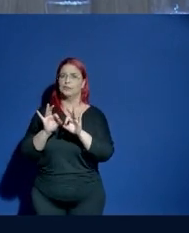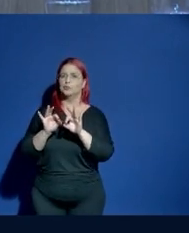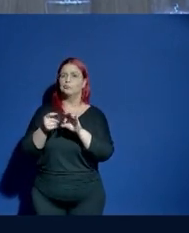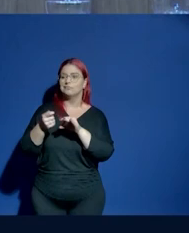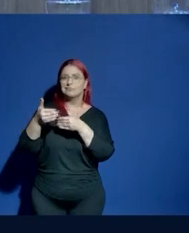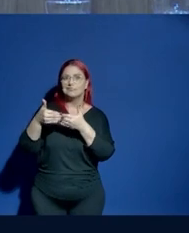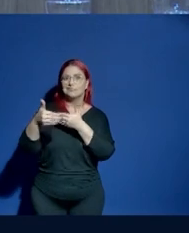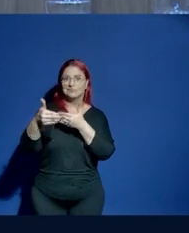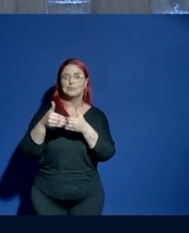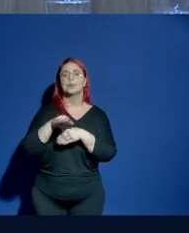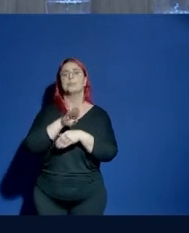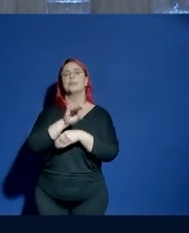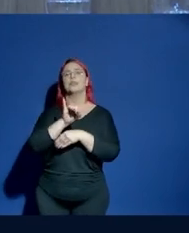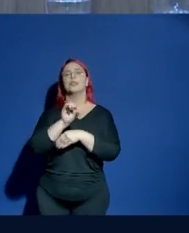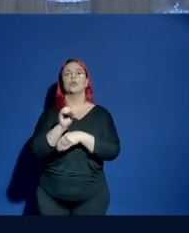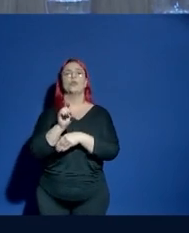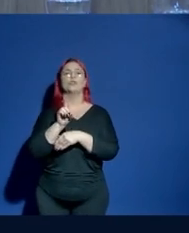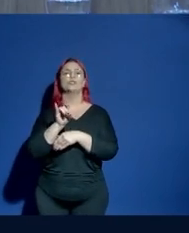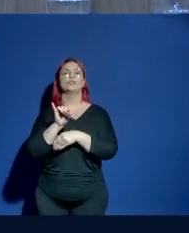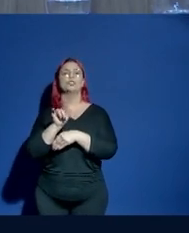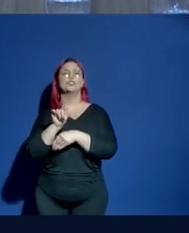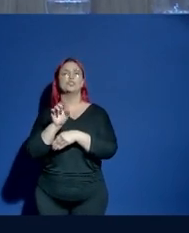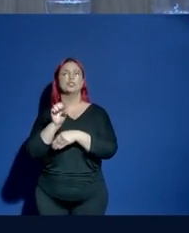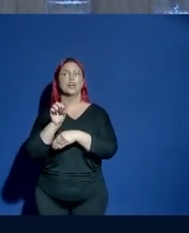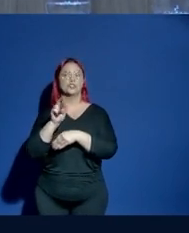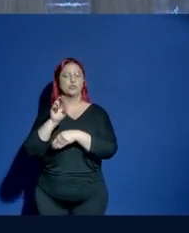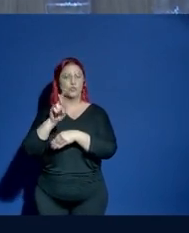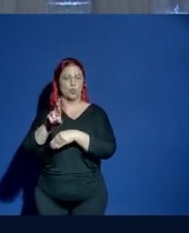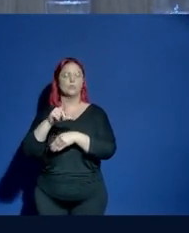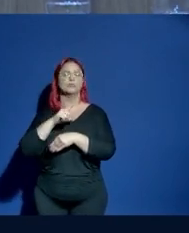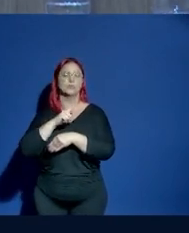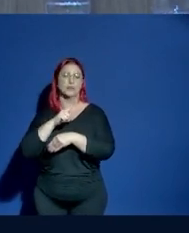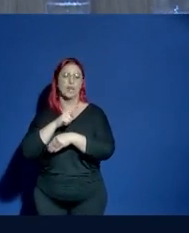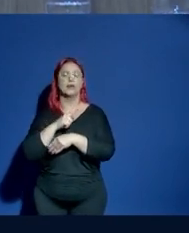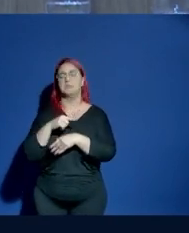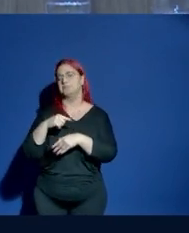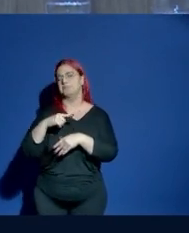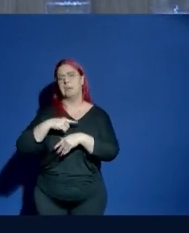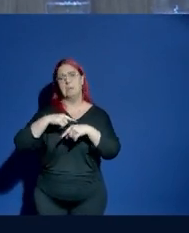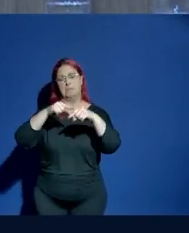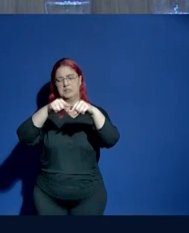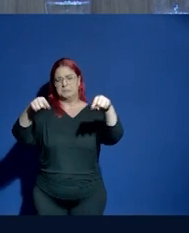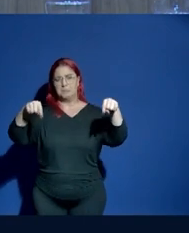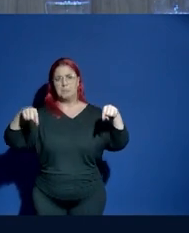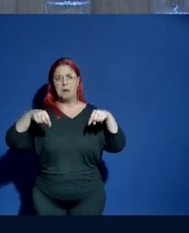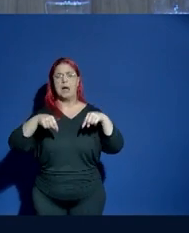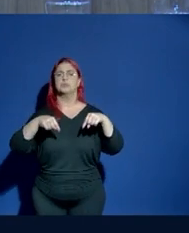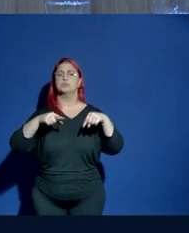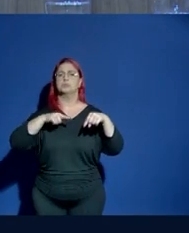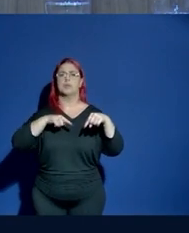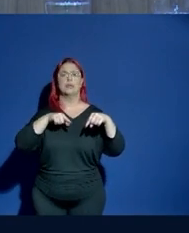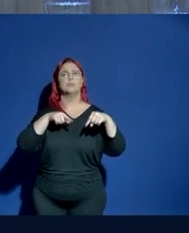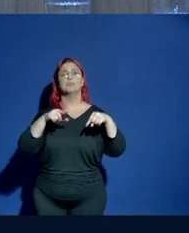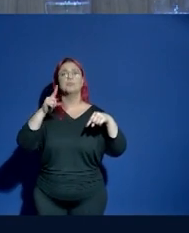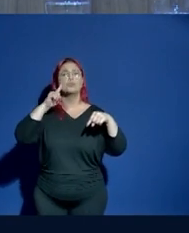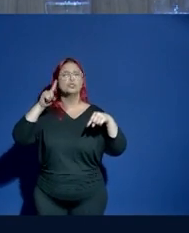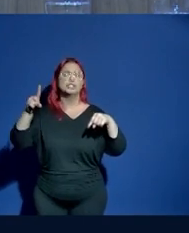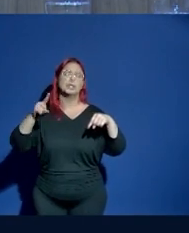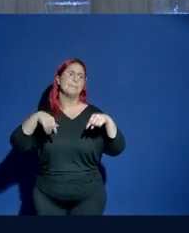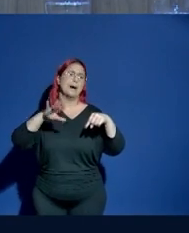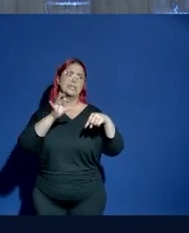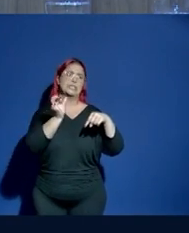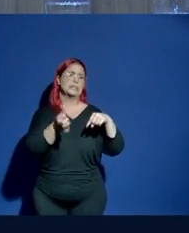estamos com biodigestor lá que 6 mil normais metros cúbicos de Biometria por dia